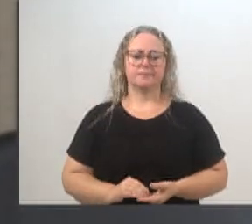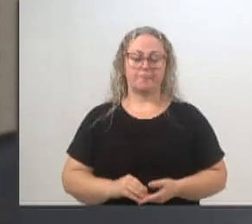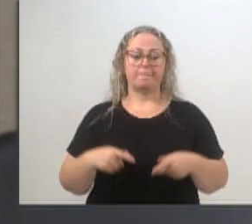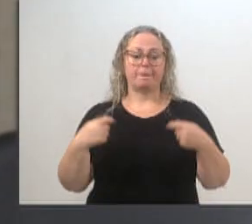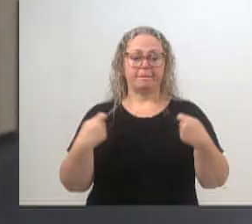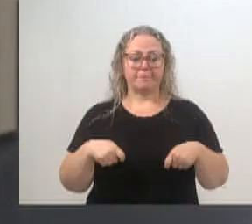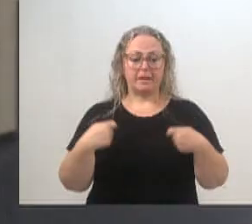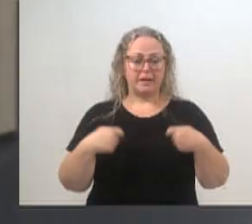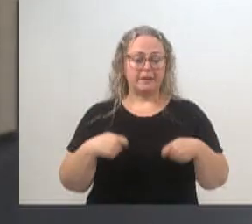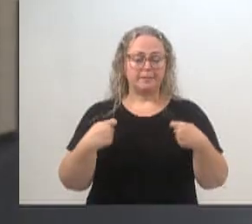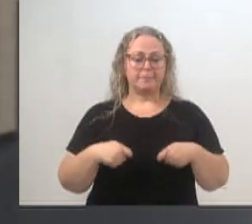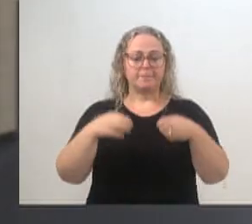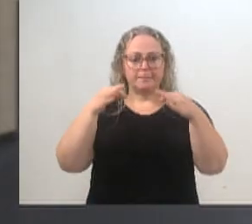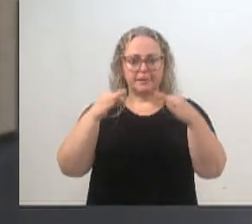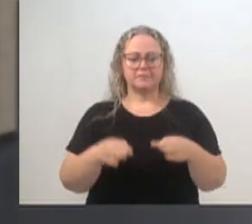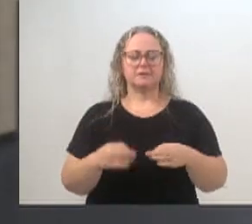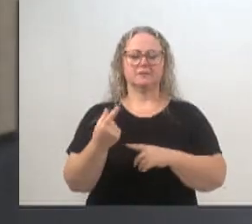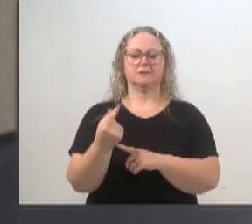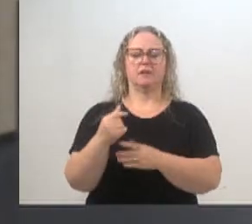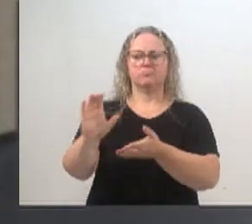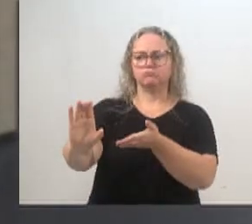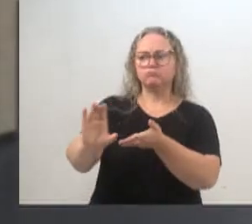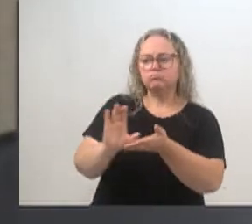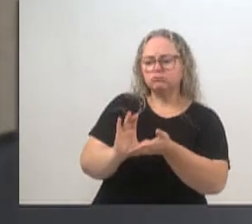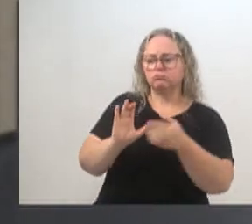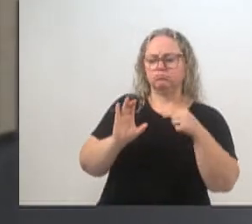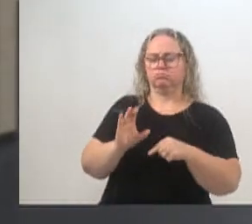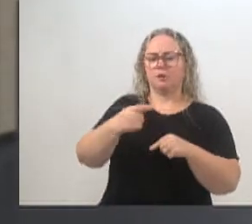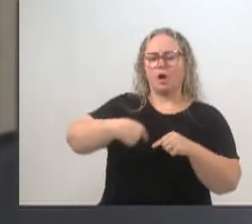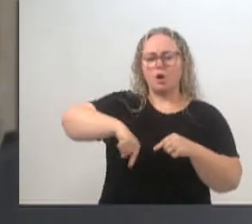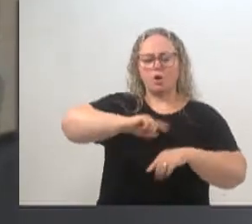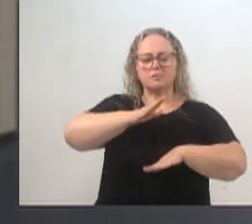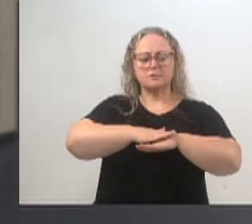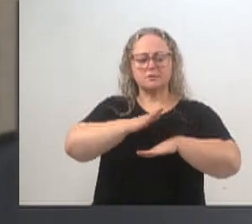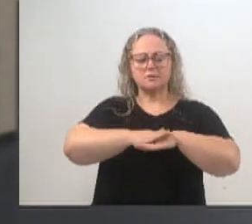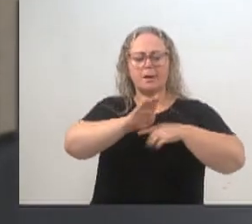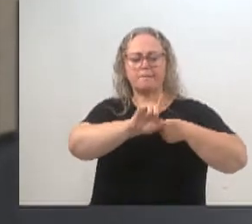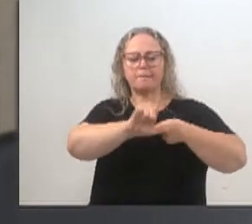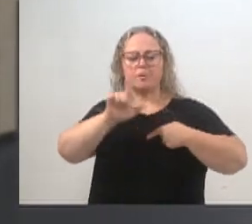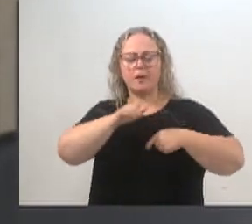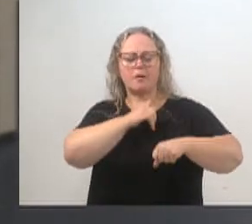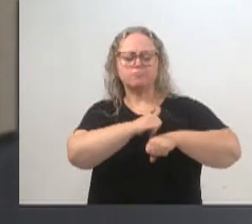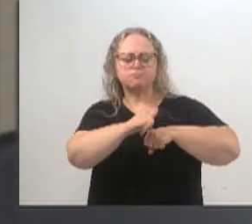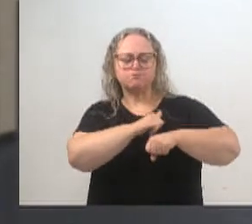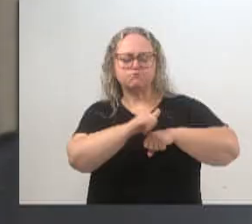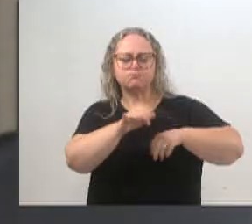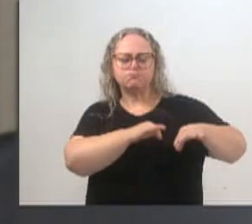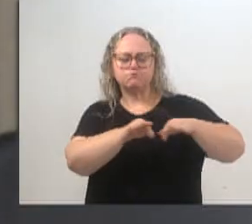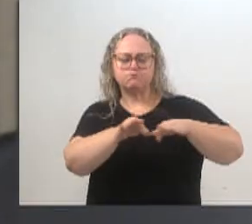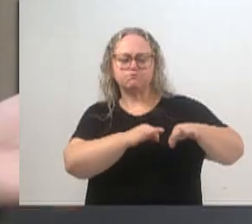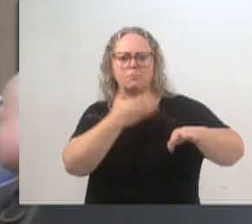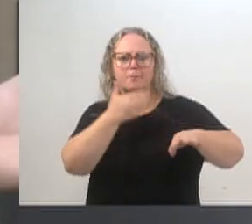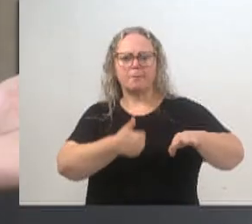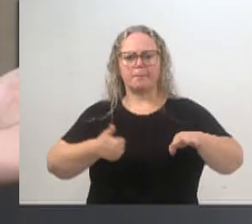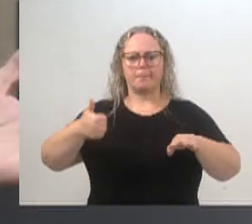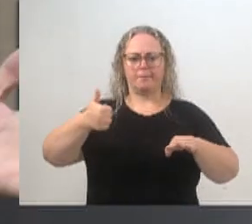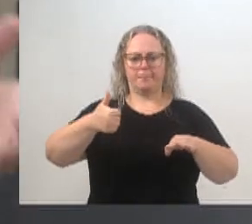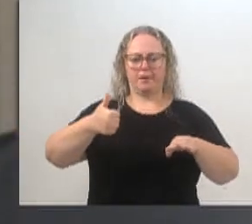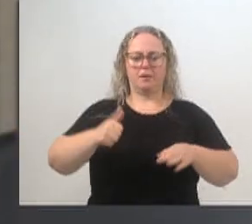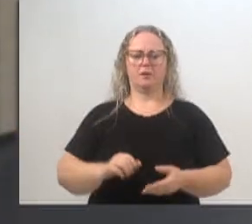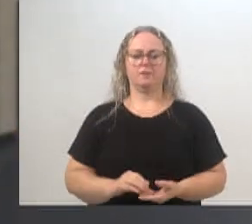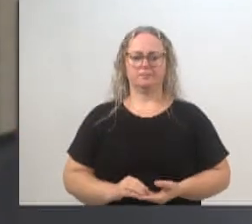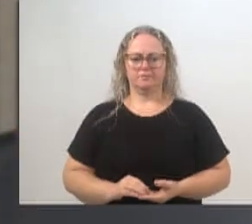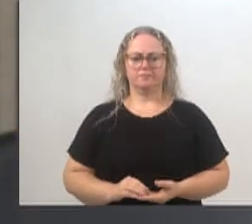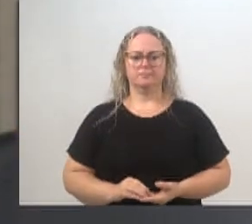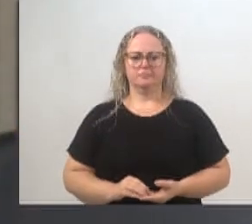precisa de recursos para que nós, entendendo a nossa realidade local, saibamos aplicá-lo melhor. Não há nada melhor